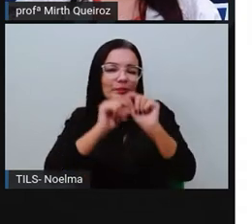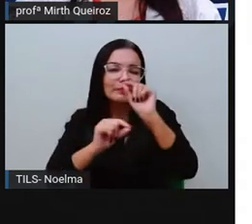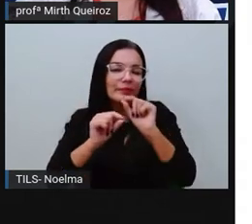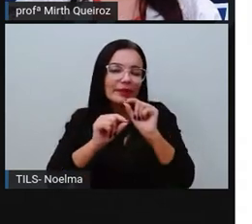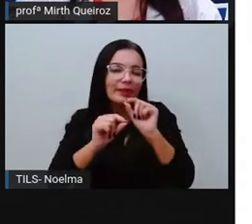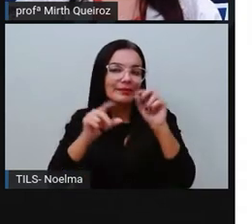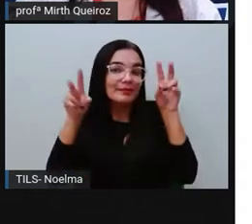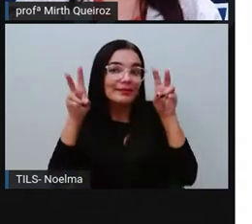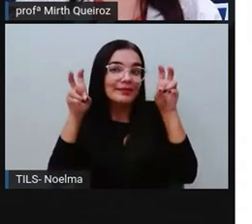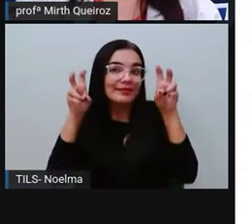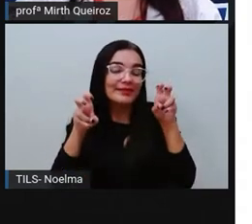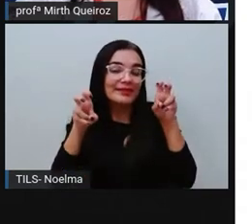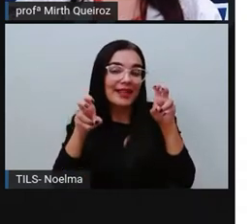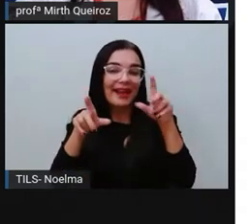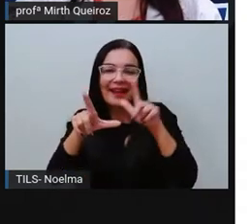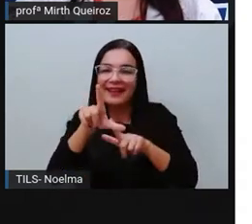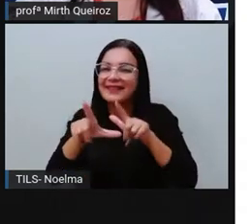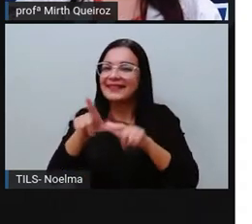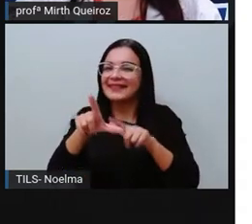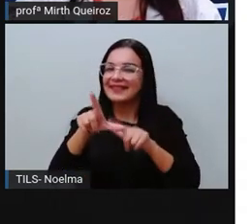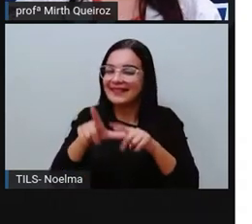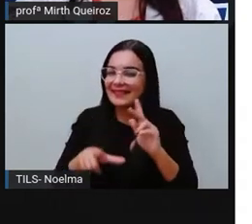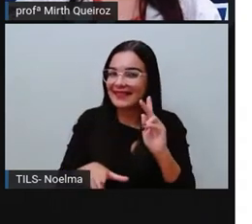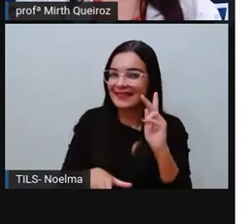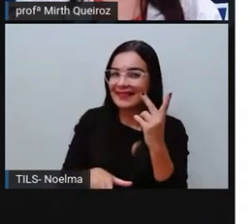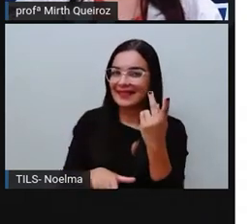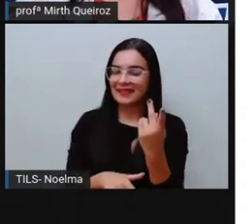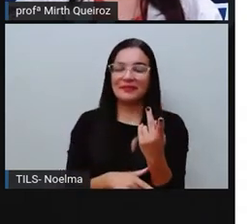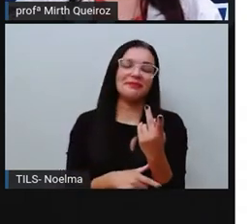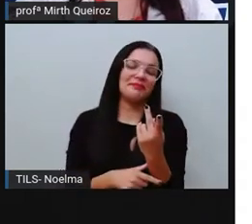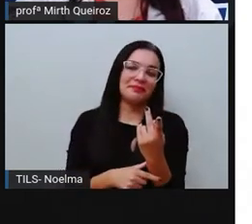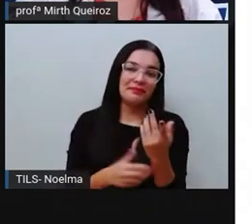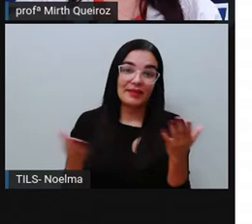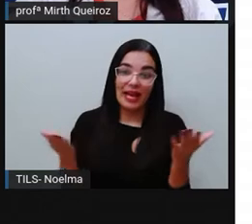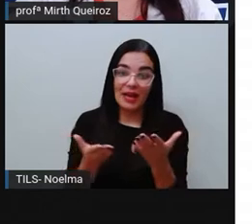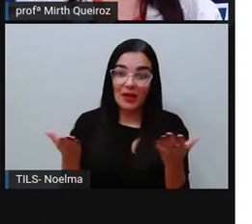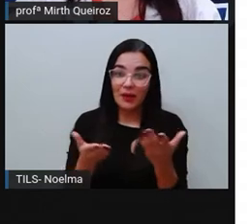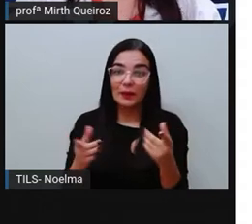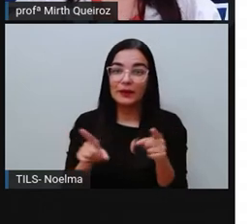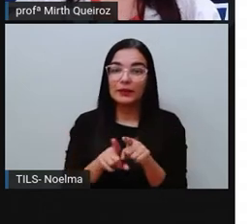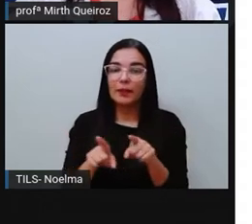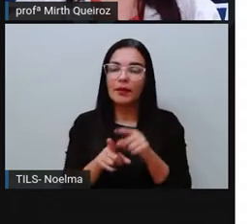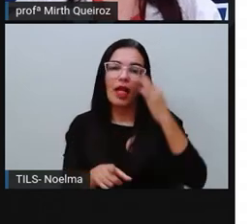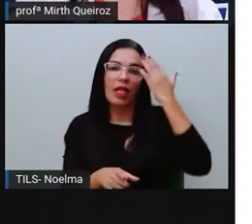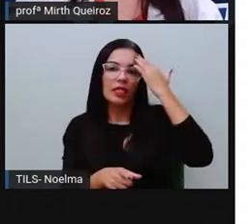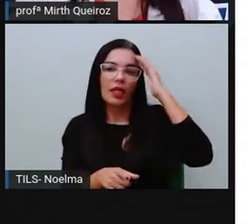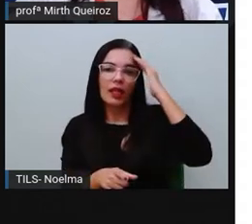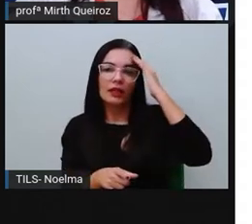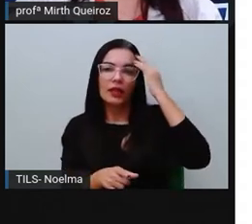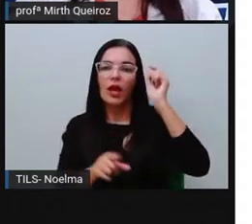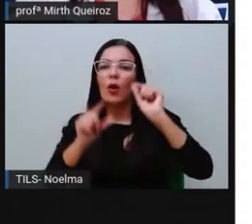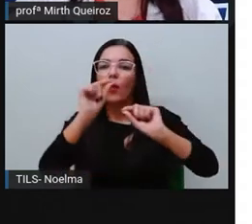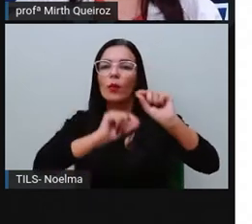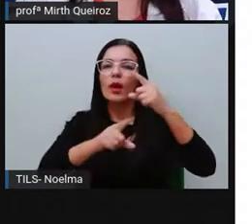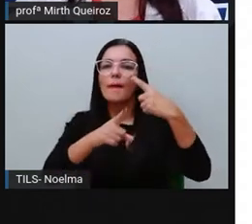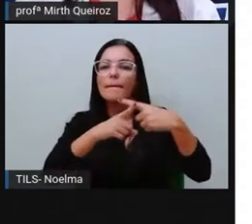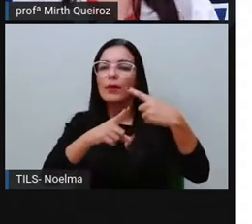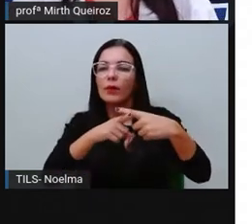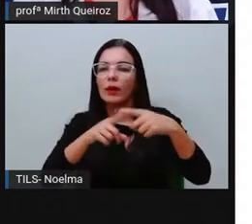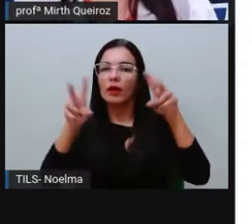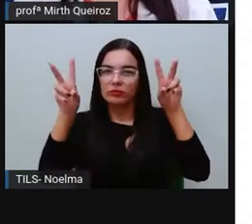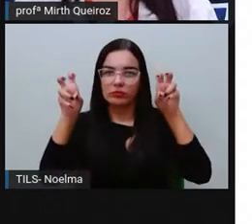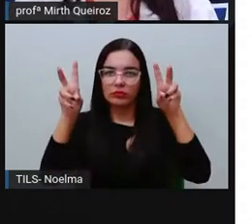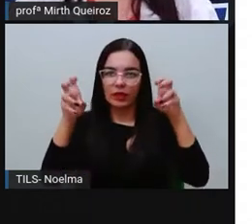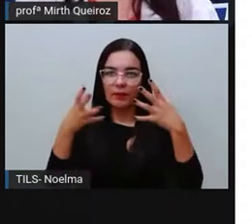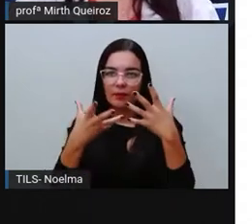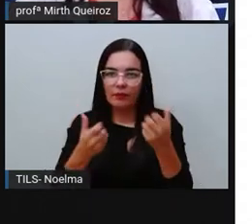vamos falar. No início aí eu apresentei o tema para vocês. E agora vocês vão entender o porquê desse tema.